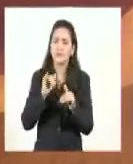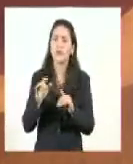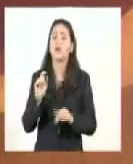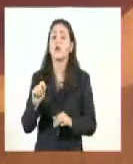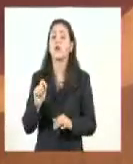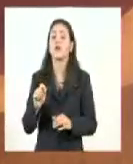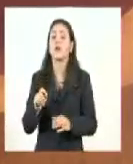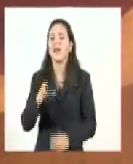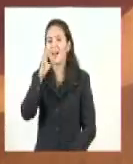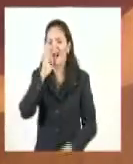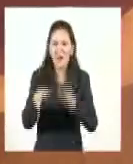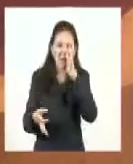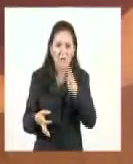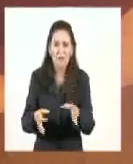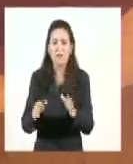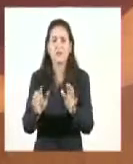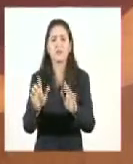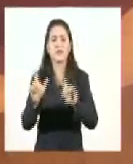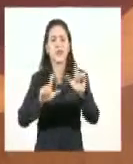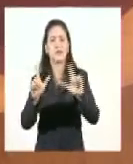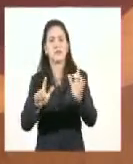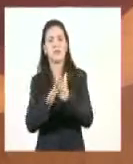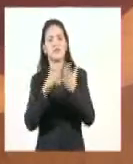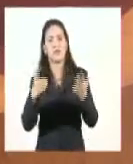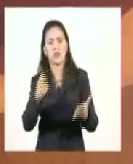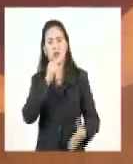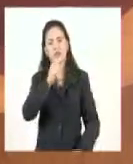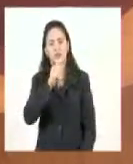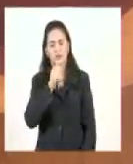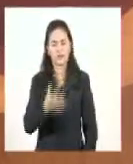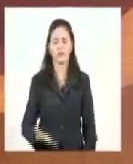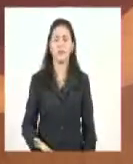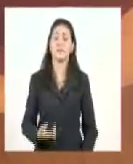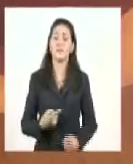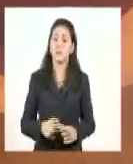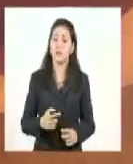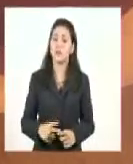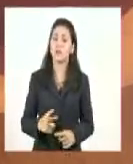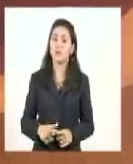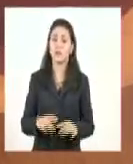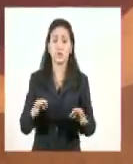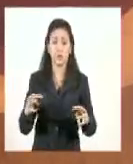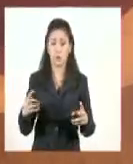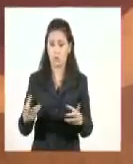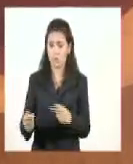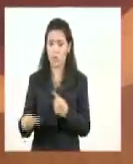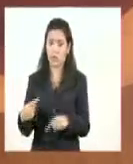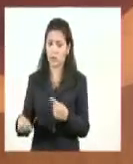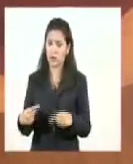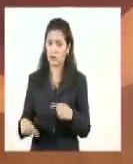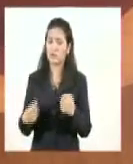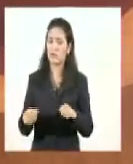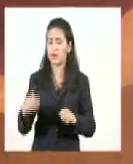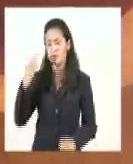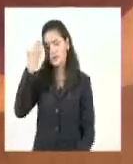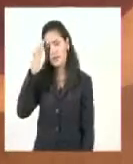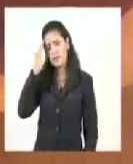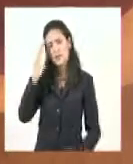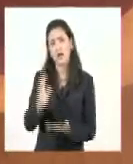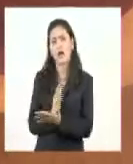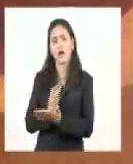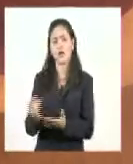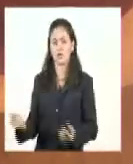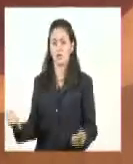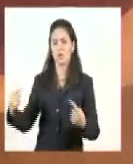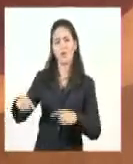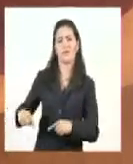todo mundo que entra na vida pública, ela deve entender que vai ter gente contrários à sua posição. Por isso, sempre procuro ter um bom